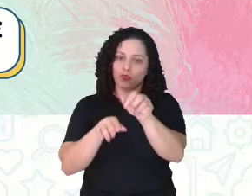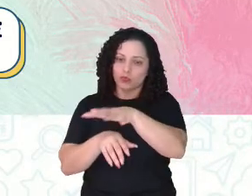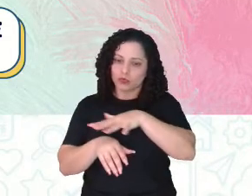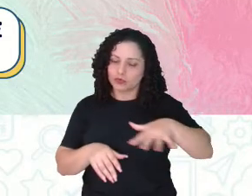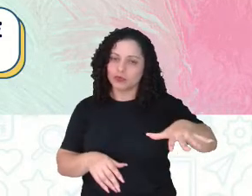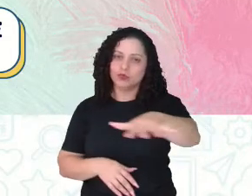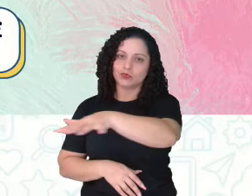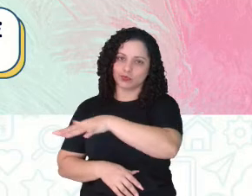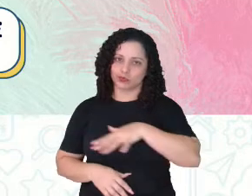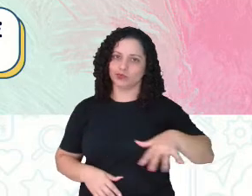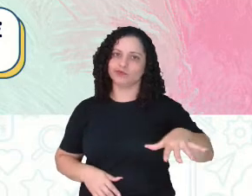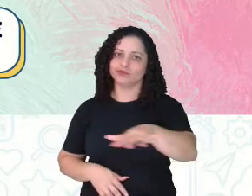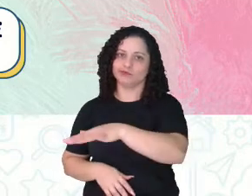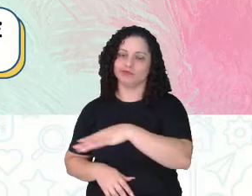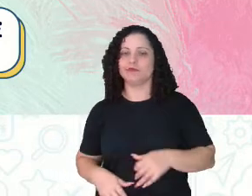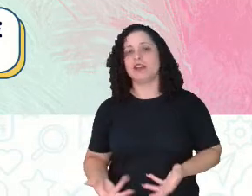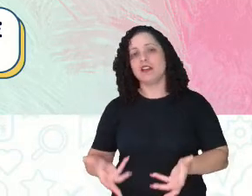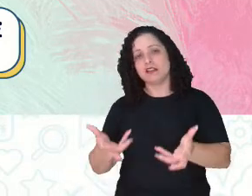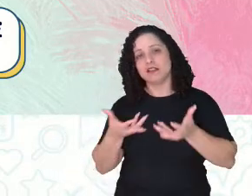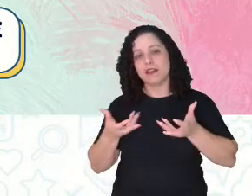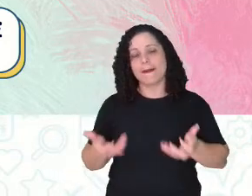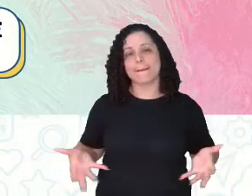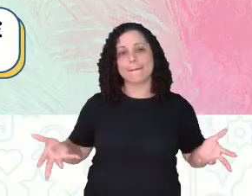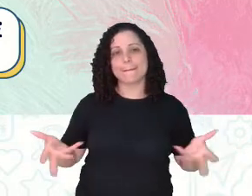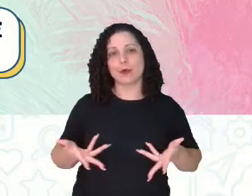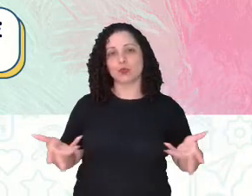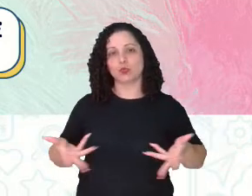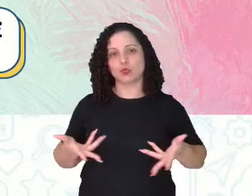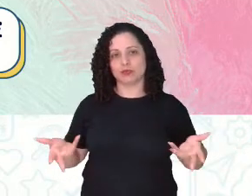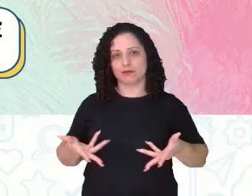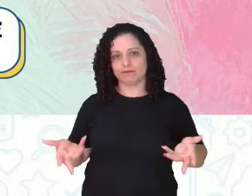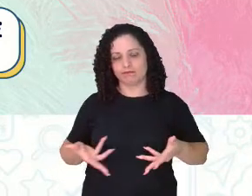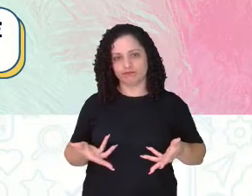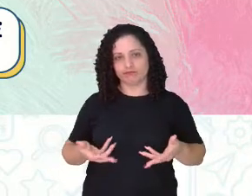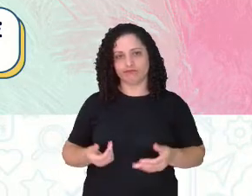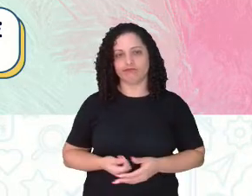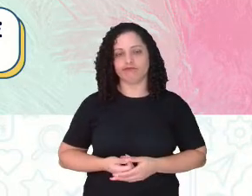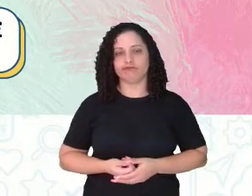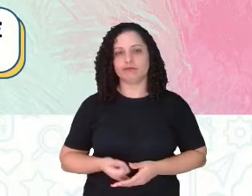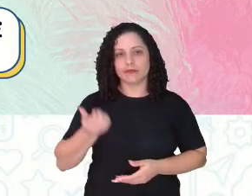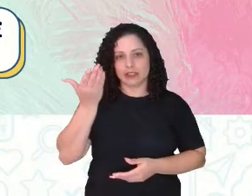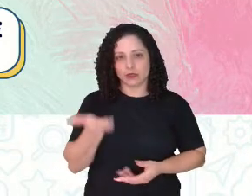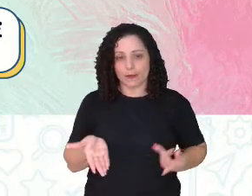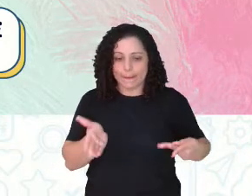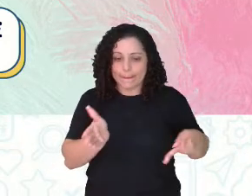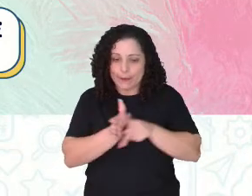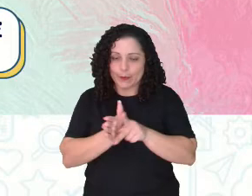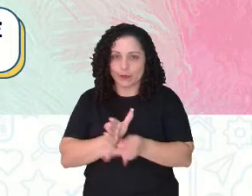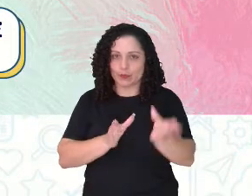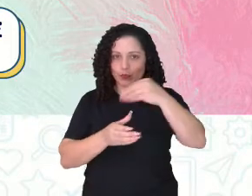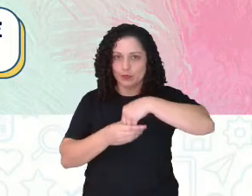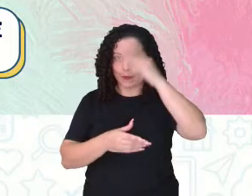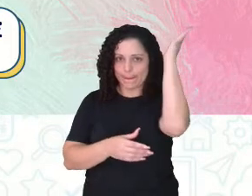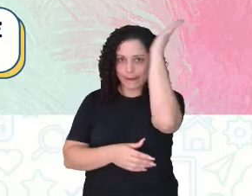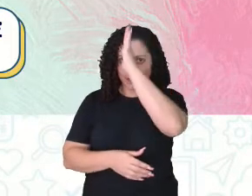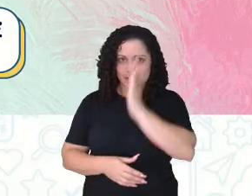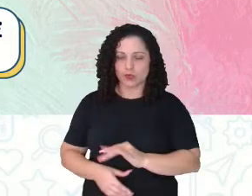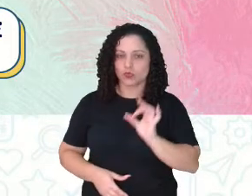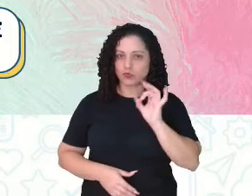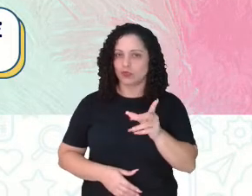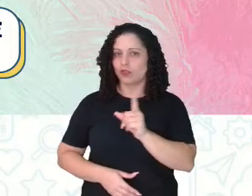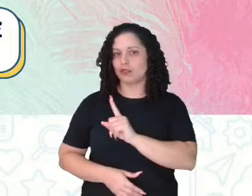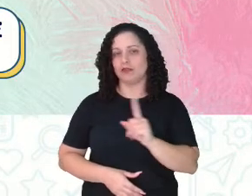todos que queiram produzir. Essa iniciativa não é exclusiva no Brasil, né? Não é, mas a